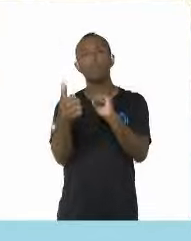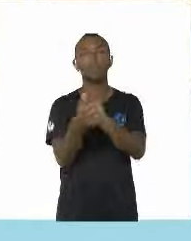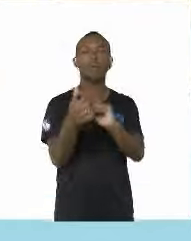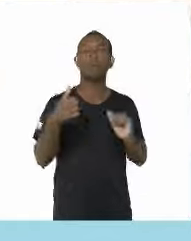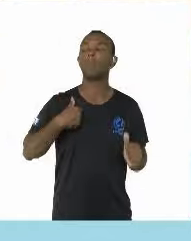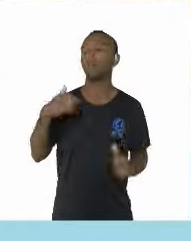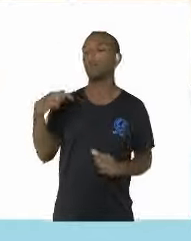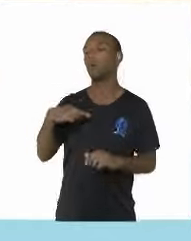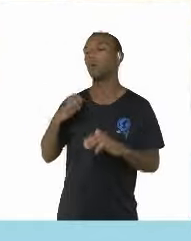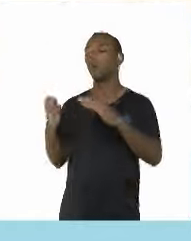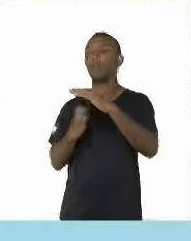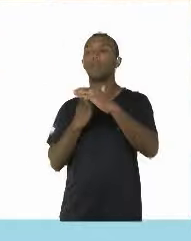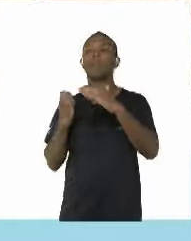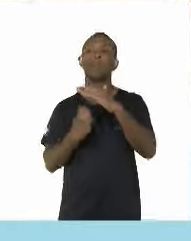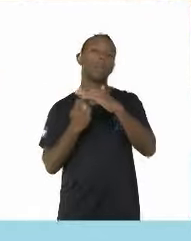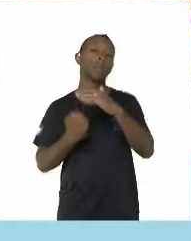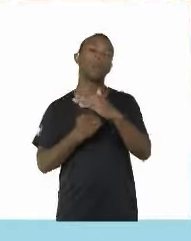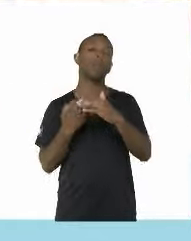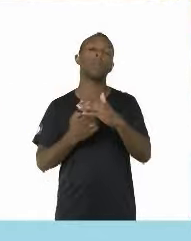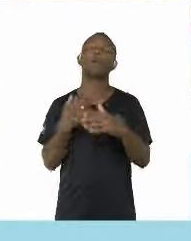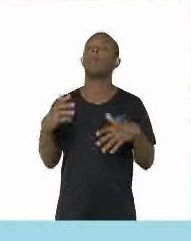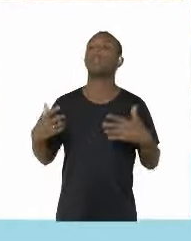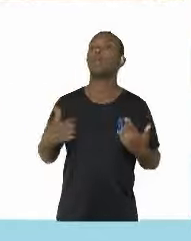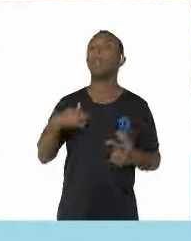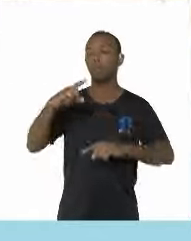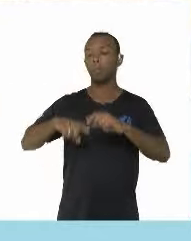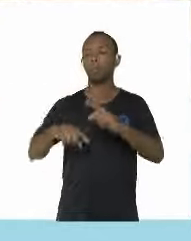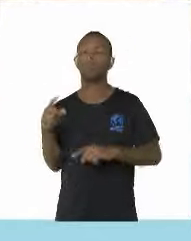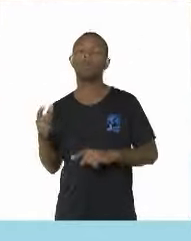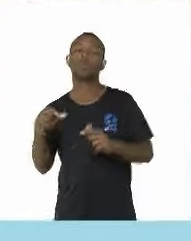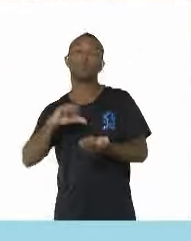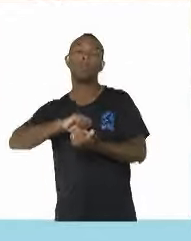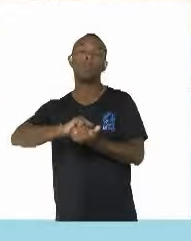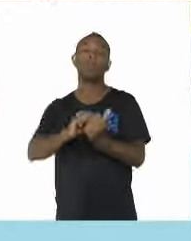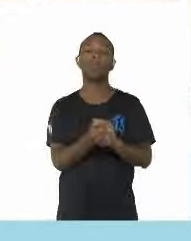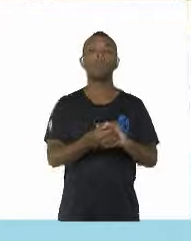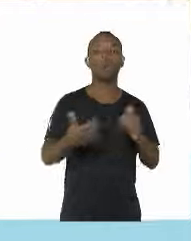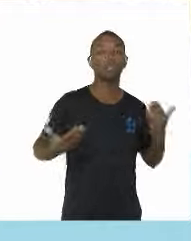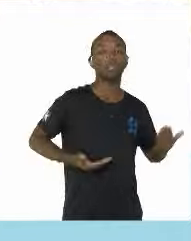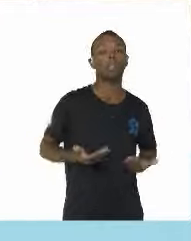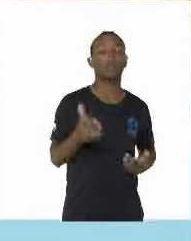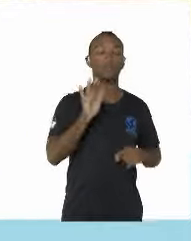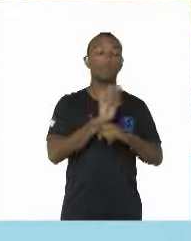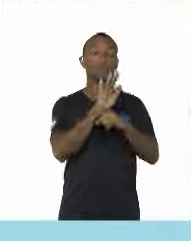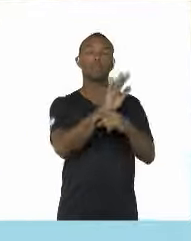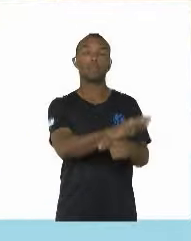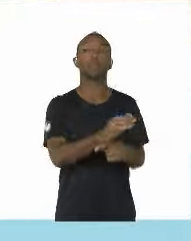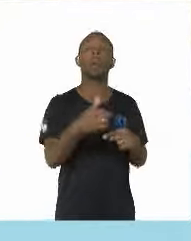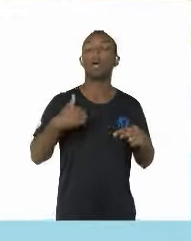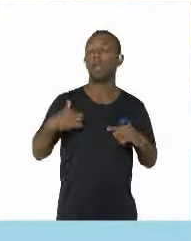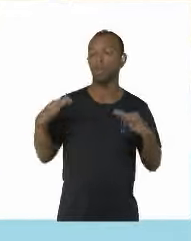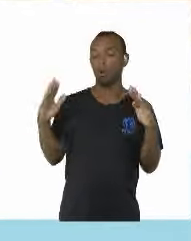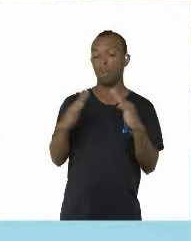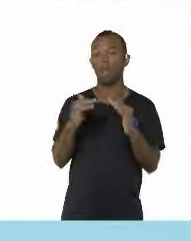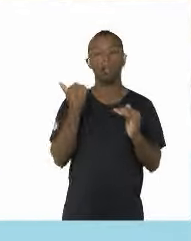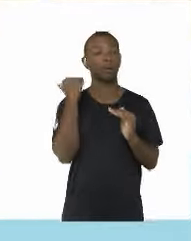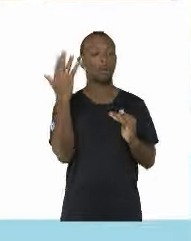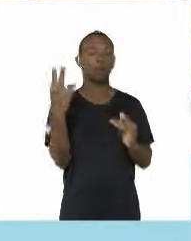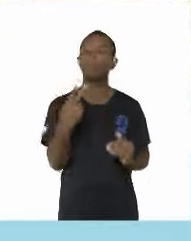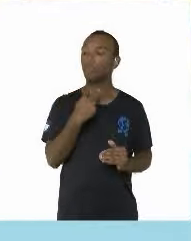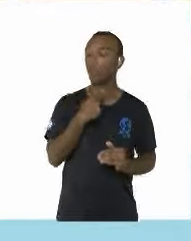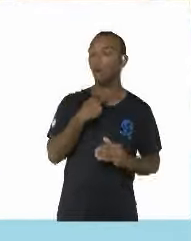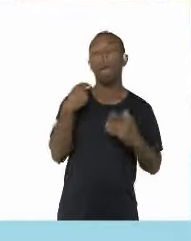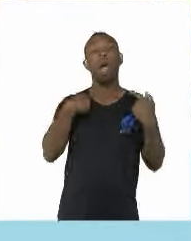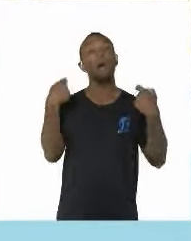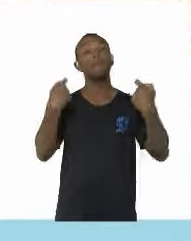empresa mudou de uma empresa de produtos para uma empresa de serviços, né? Então eu pensei, bom, agora que eu estou em casa, não posso sair, o que, que eu vou fazer?